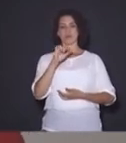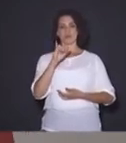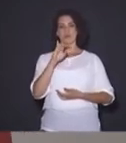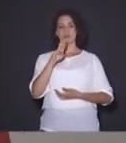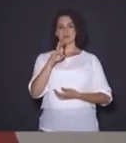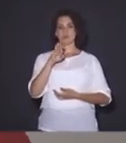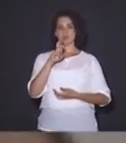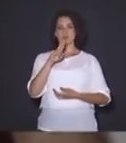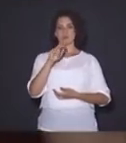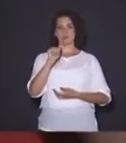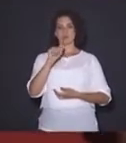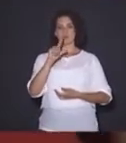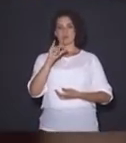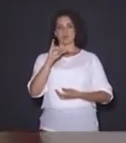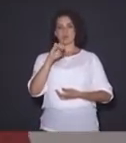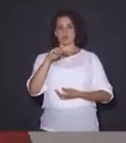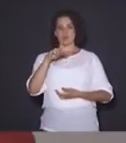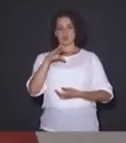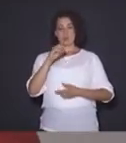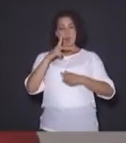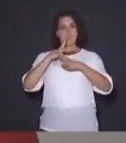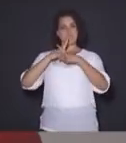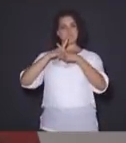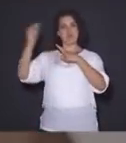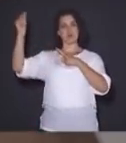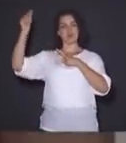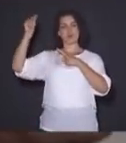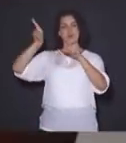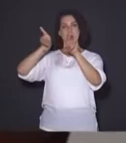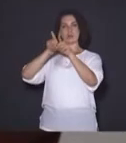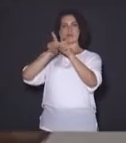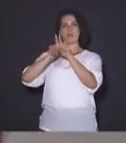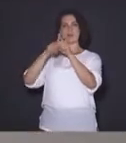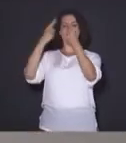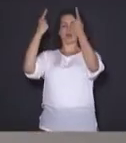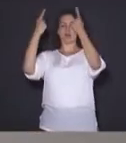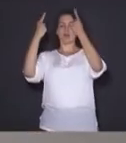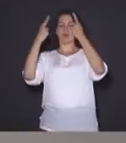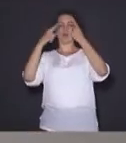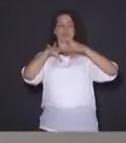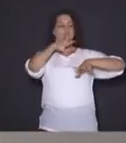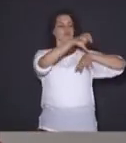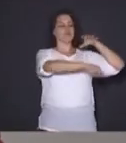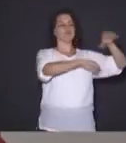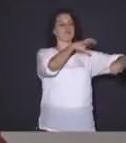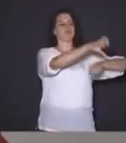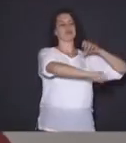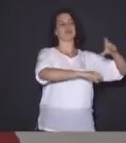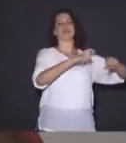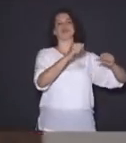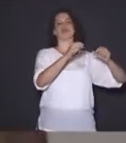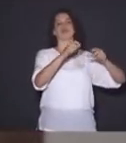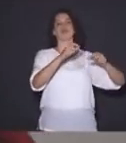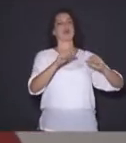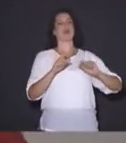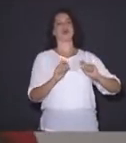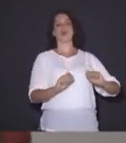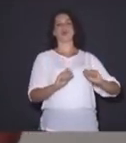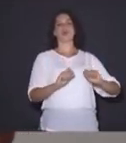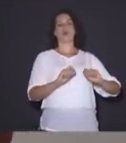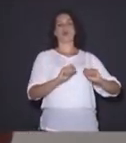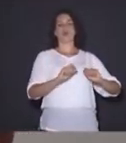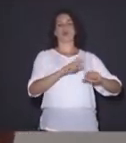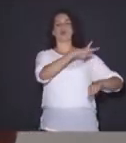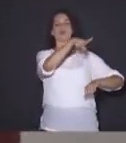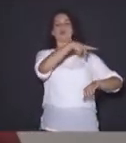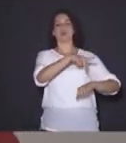venceu como foi por cima dos estados nacionais para pegar os seus orçamentos olha o que aconteceu em portugal